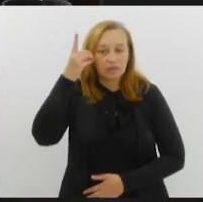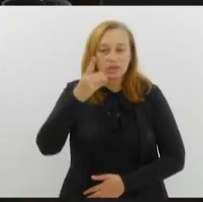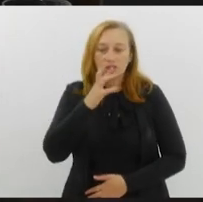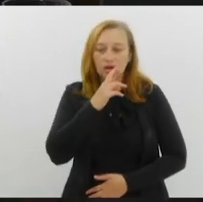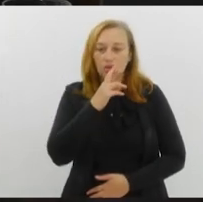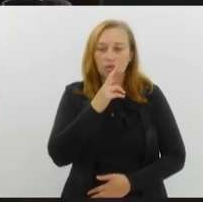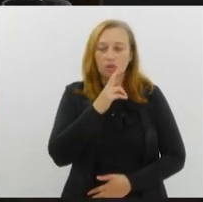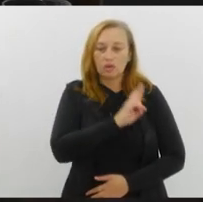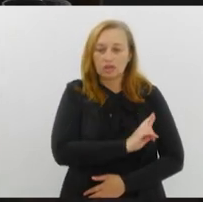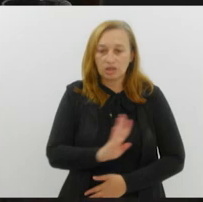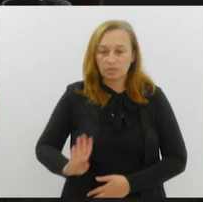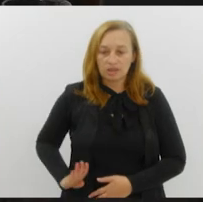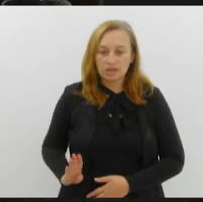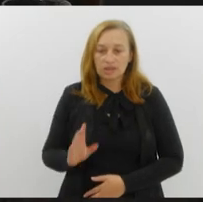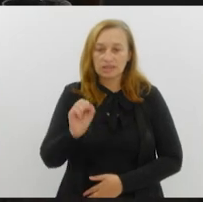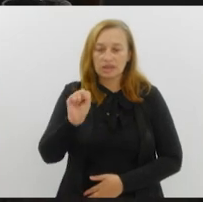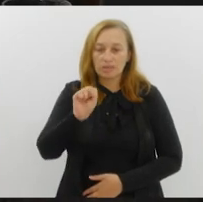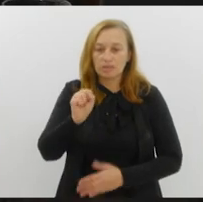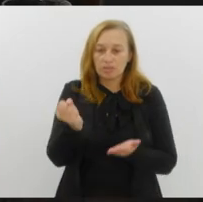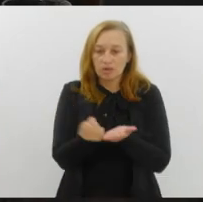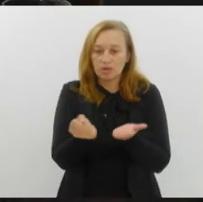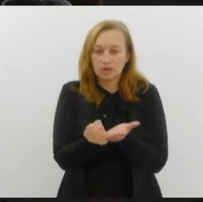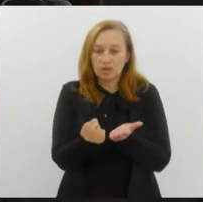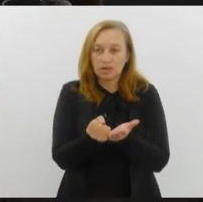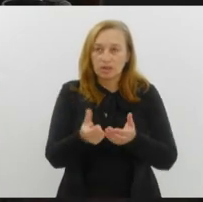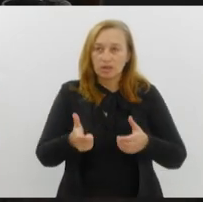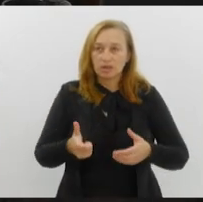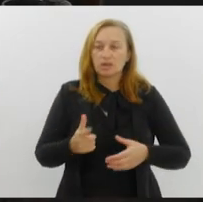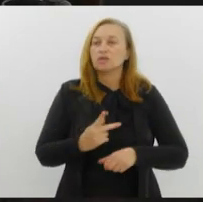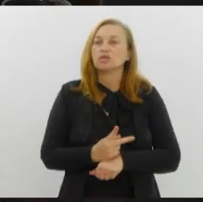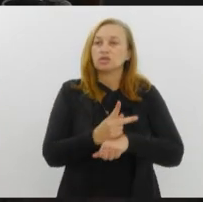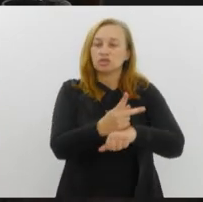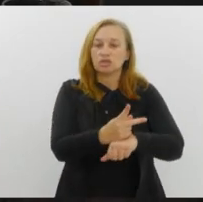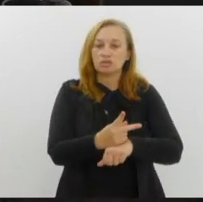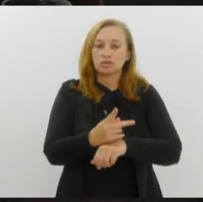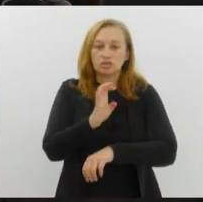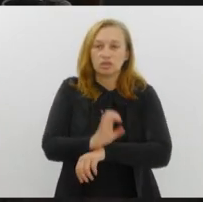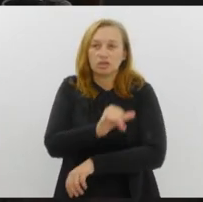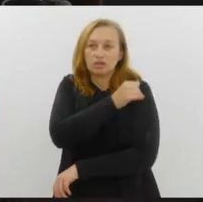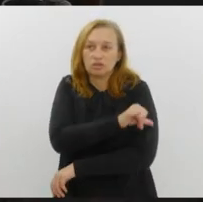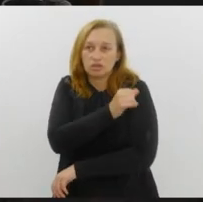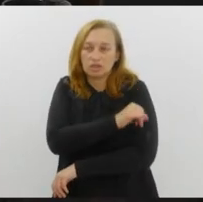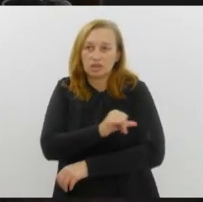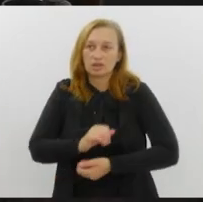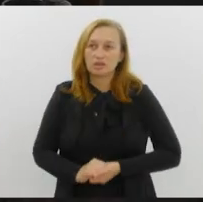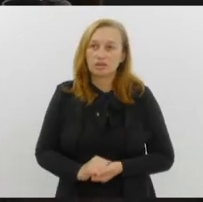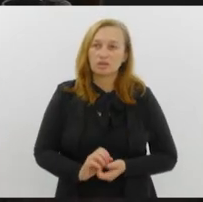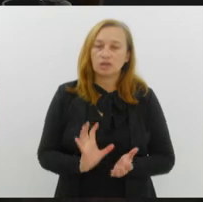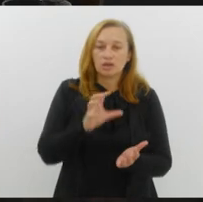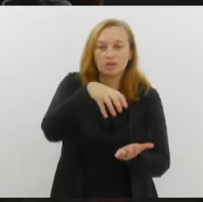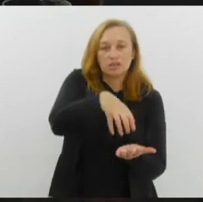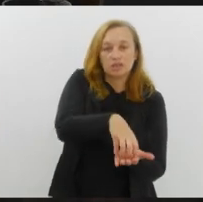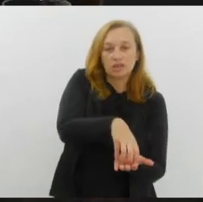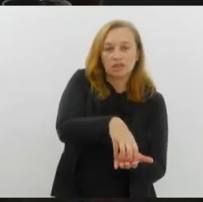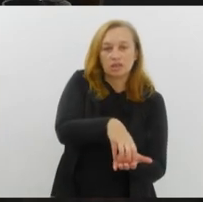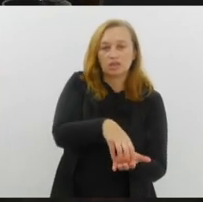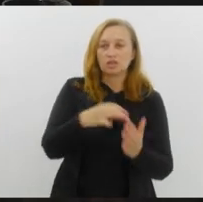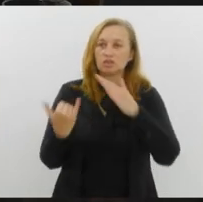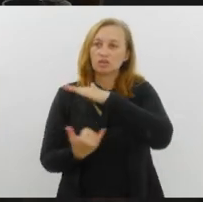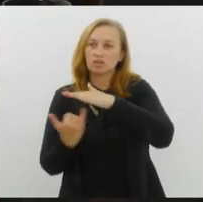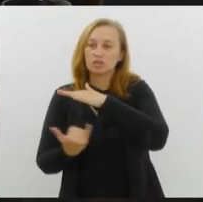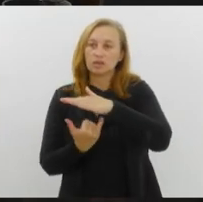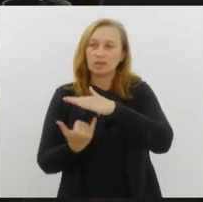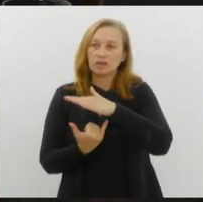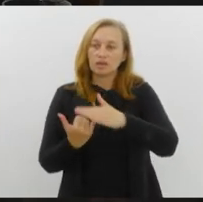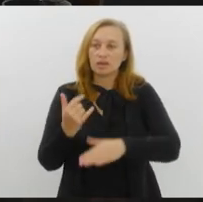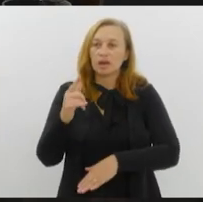Rodrigo Bacelar e Samuel Malafaia, que concede o título benemérito do Estado do Rio de Janeiro ao Centro de Instrução Almirante Graça